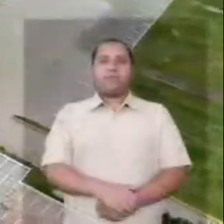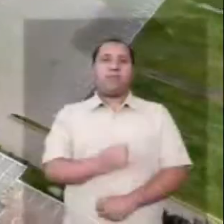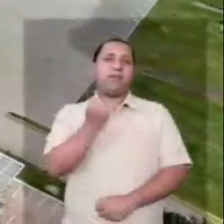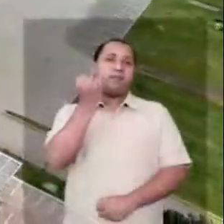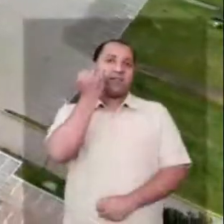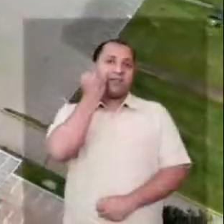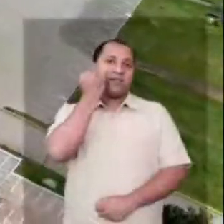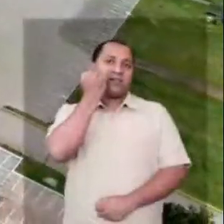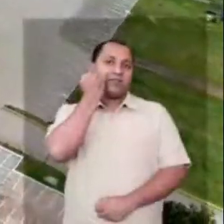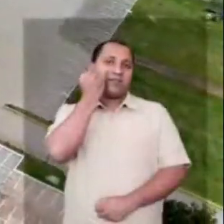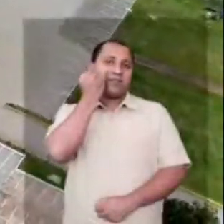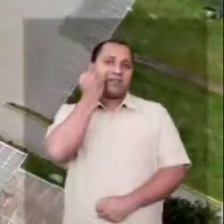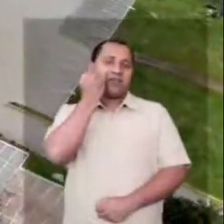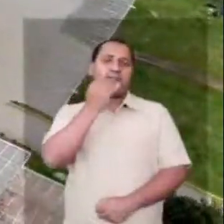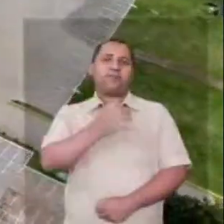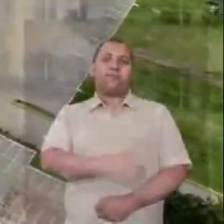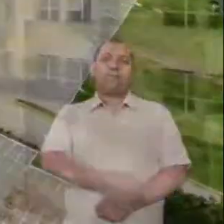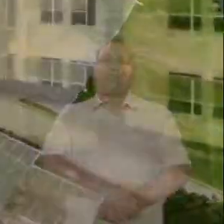Itaqui.